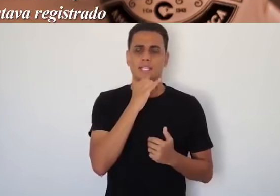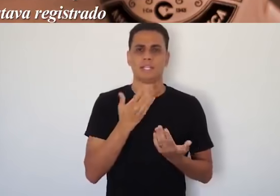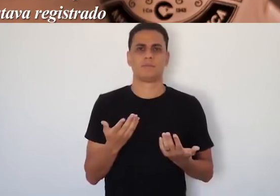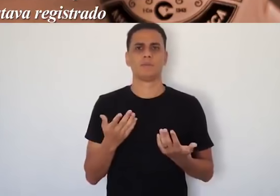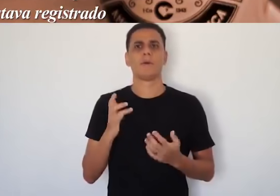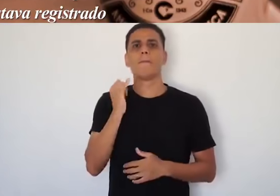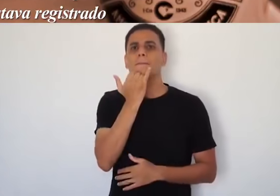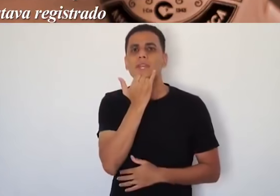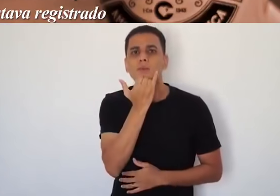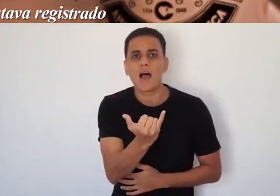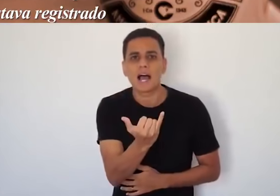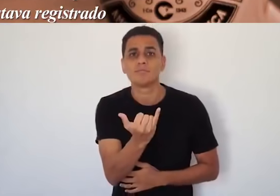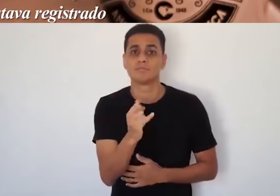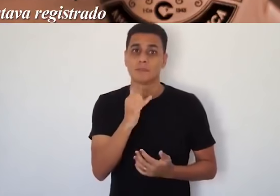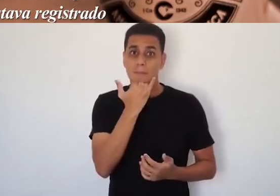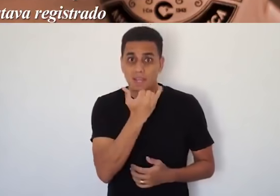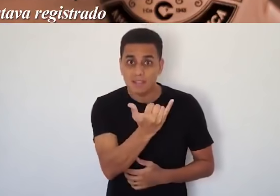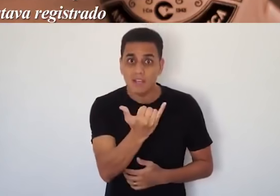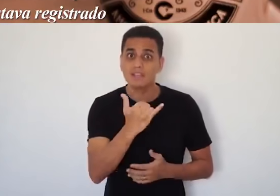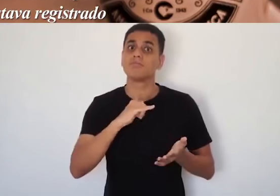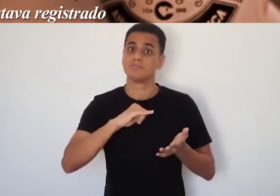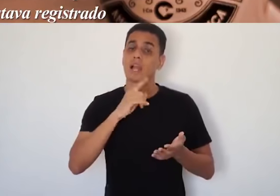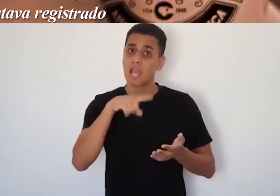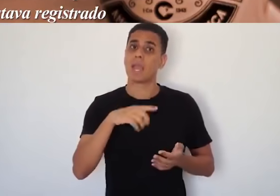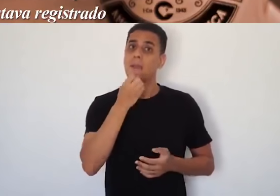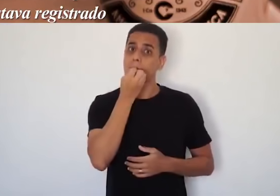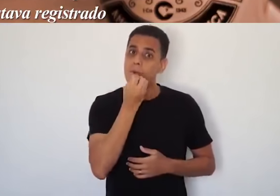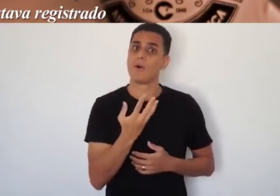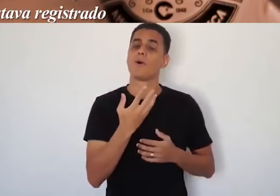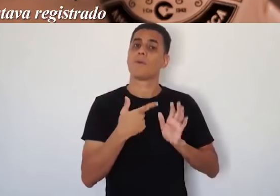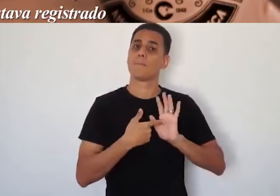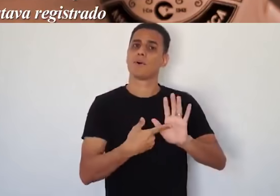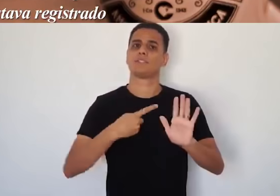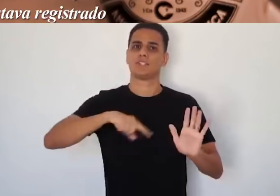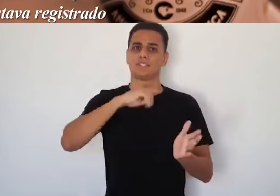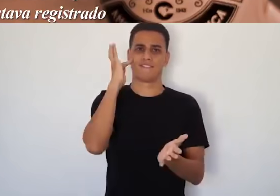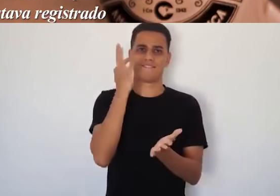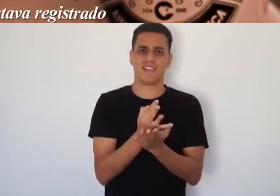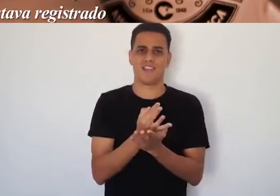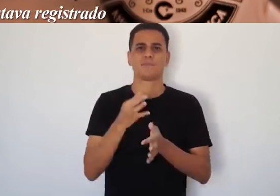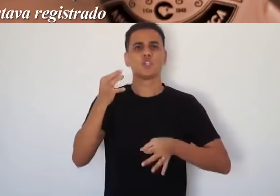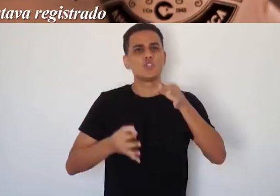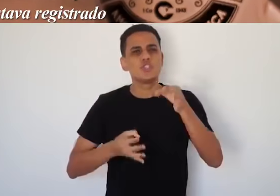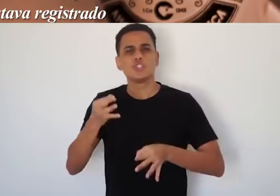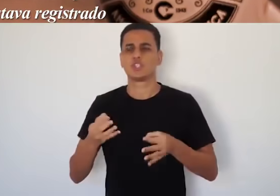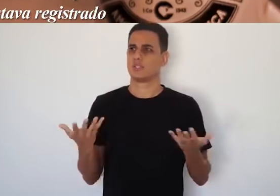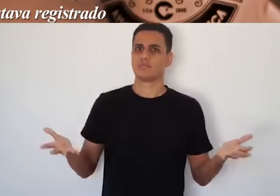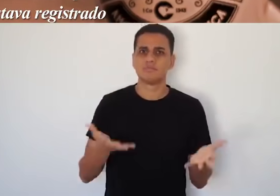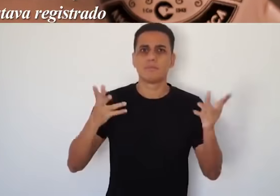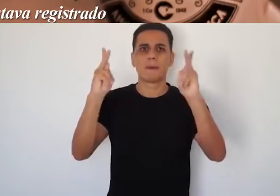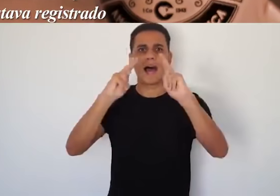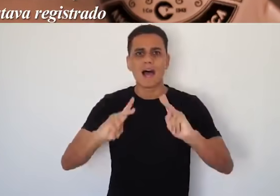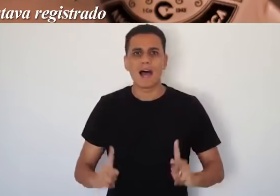Outro livro foi aberto, o livro da vida. Os mortos foram julgados de acordo com o que tinham feito, segundo o